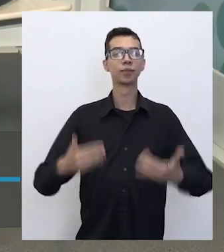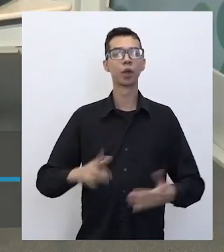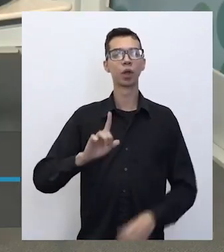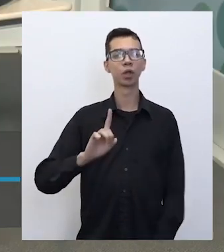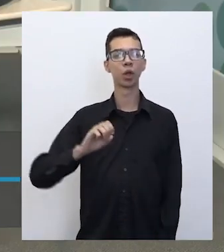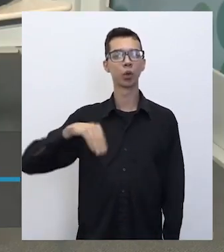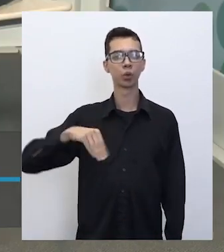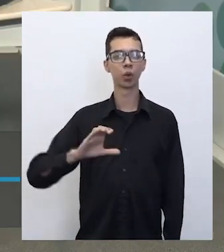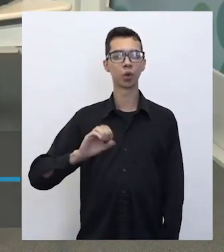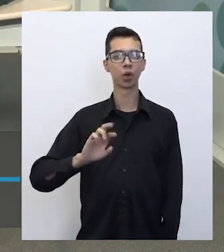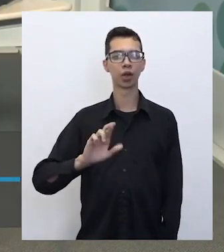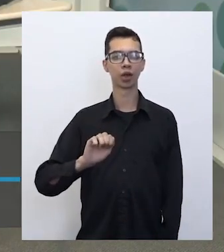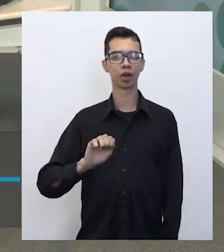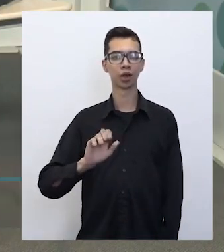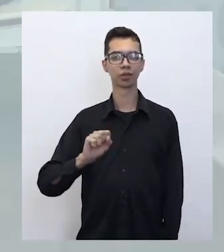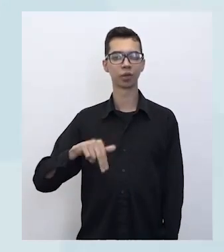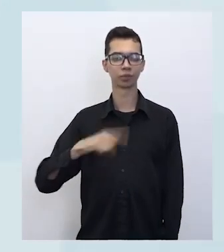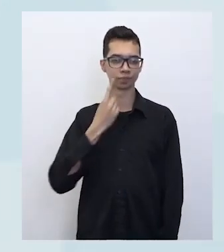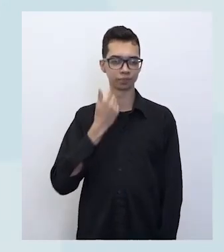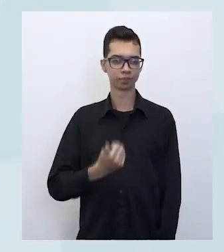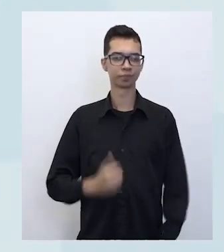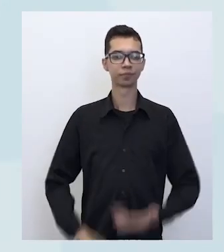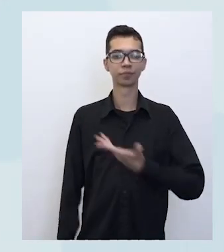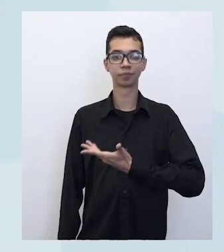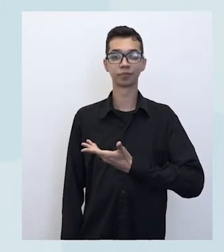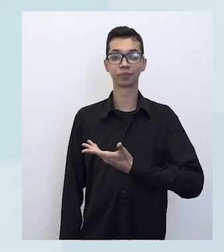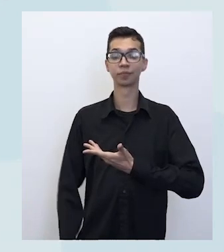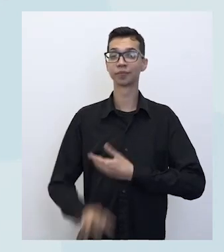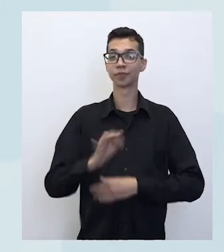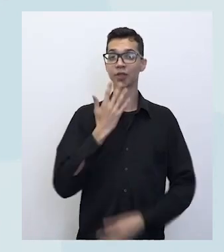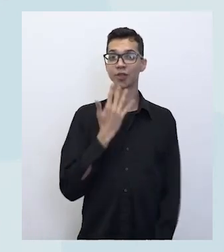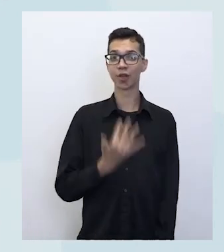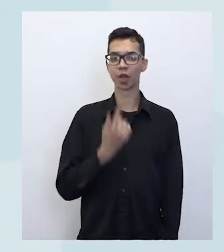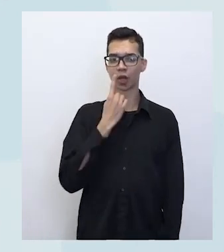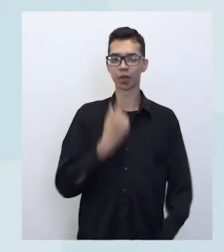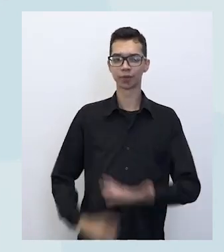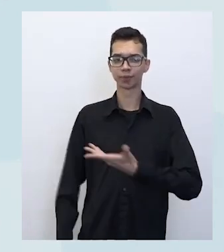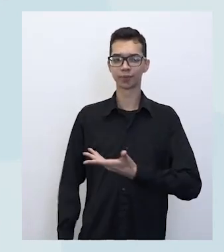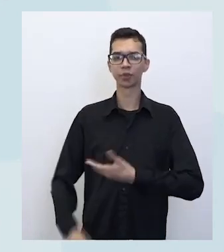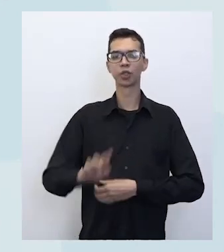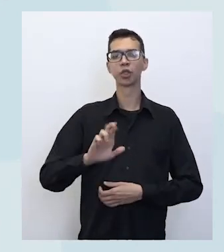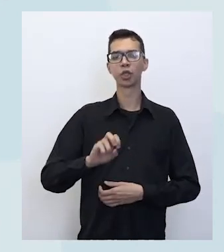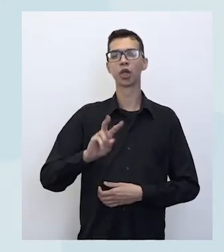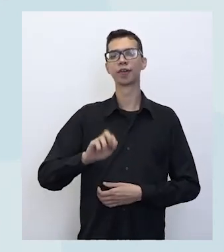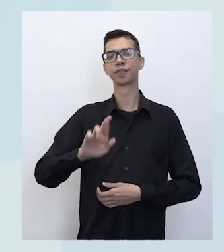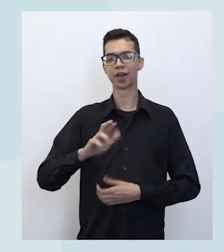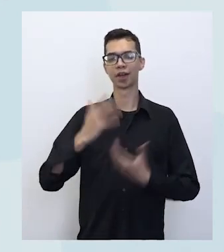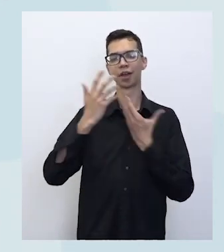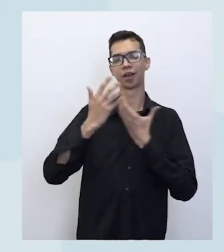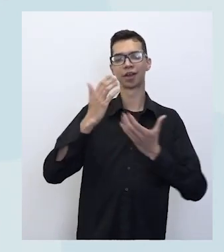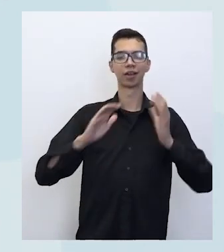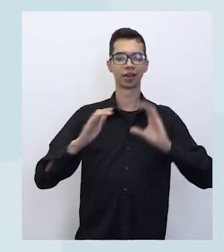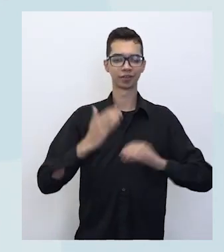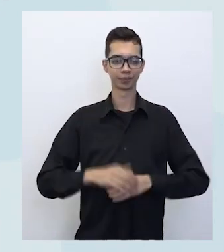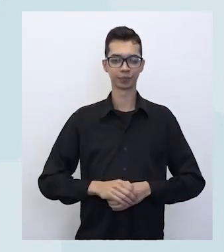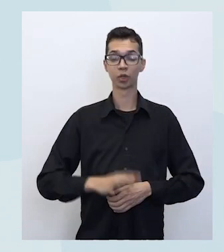Isso, olha só na tela como é que ficou. Olha lá, tudo lá, certinho. Coloridinho, olha, queixar, trobar, cantar, loar, né?